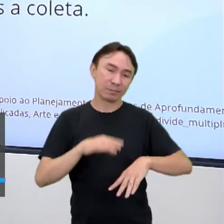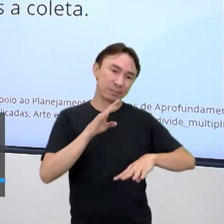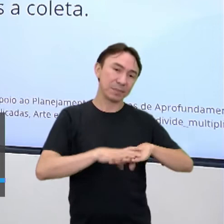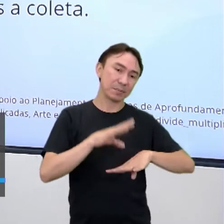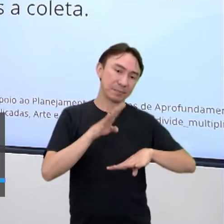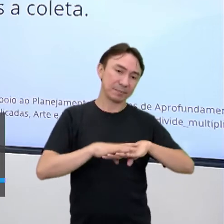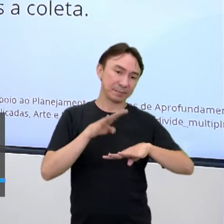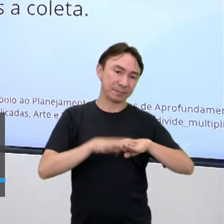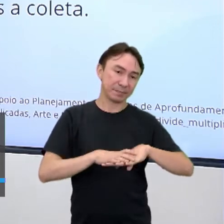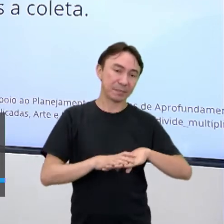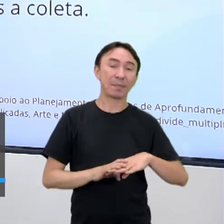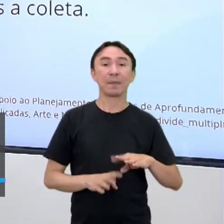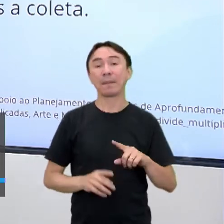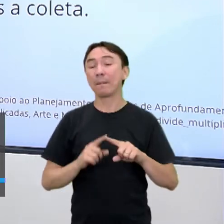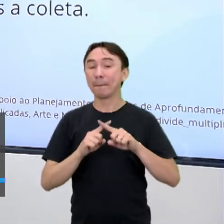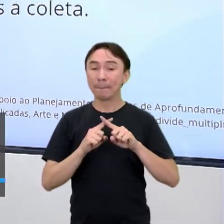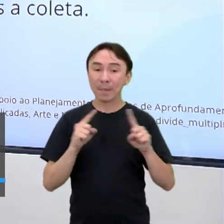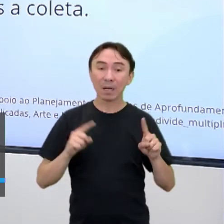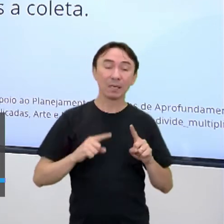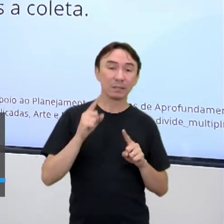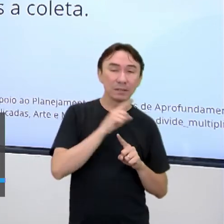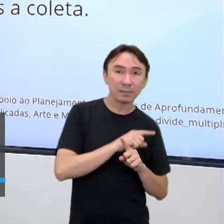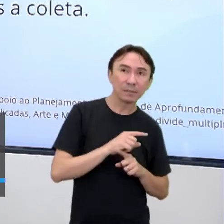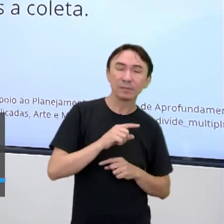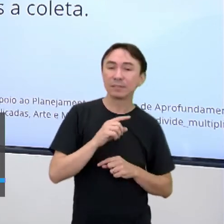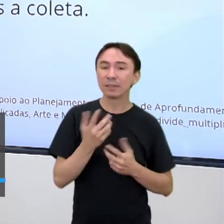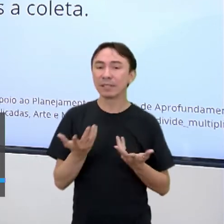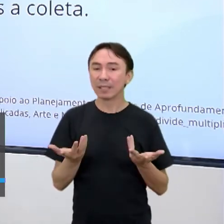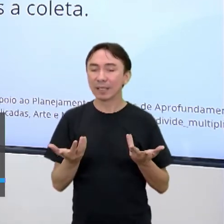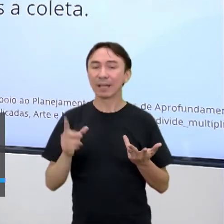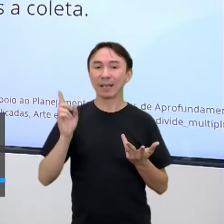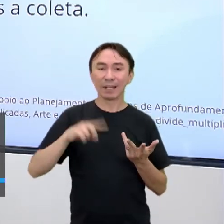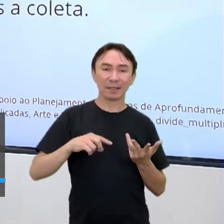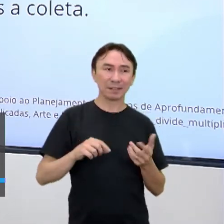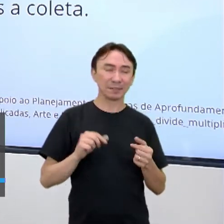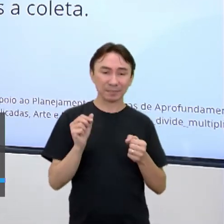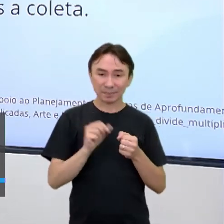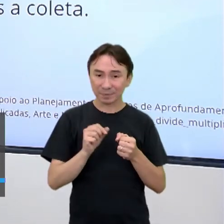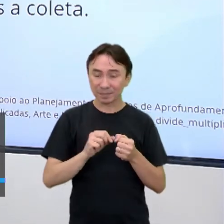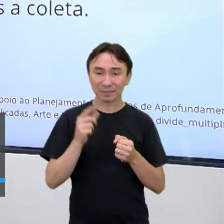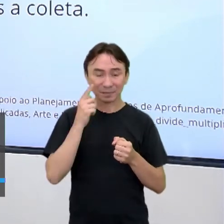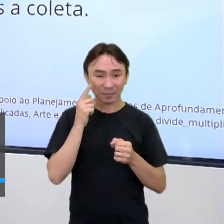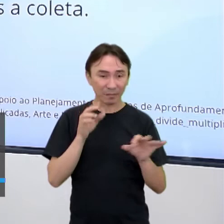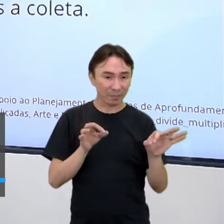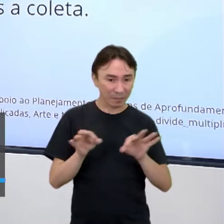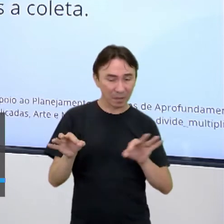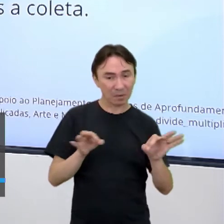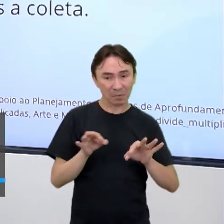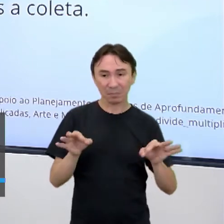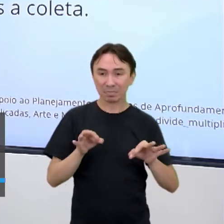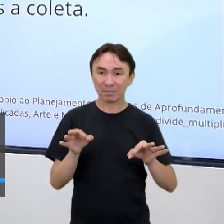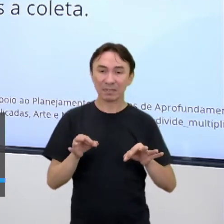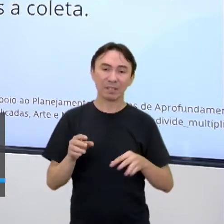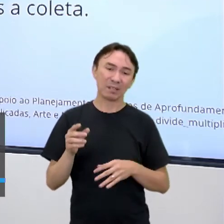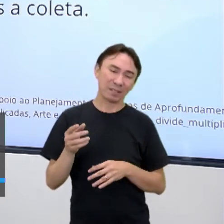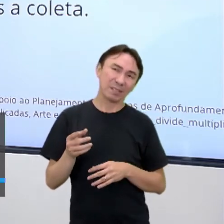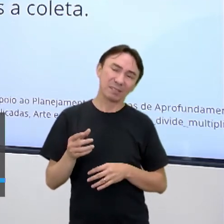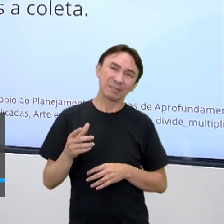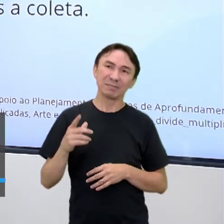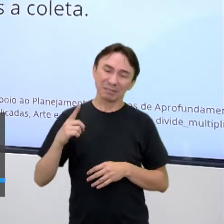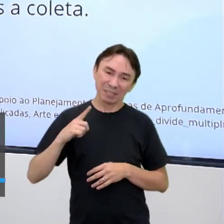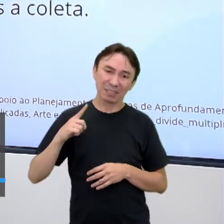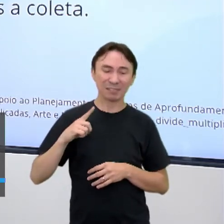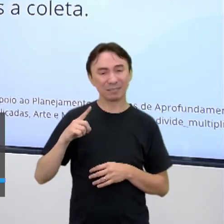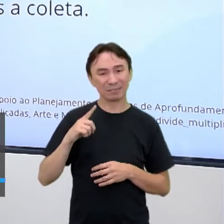Mas a interpretação em si, a construção dessa regressão linear simples, ela é um pouco trabalhosa, mas